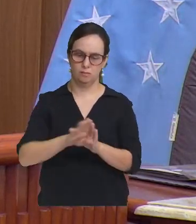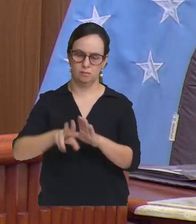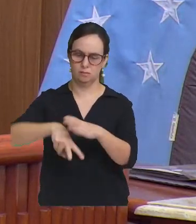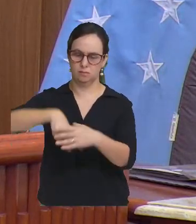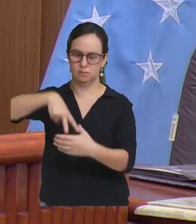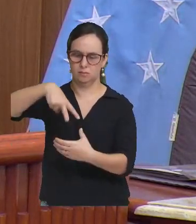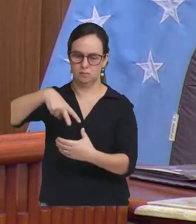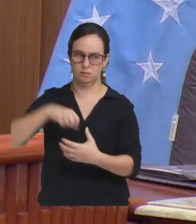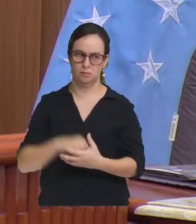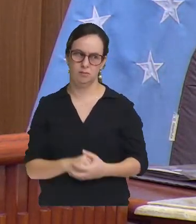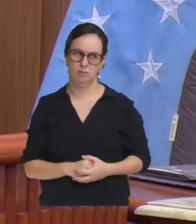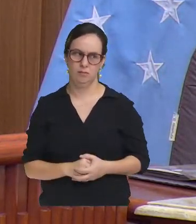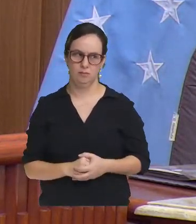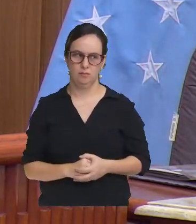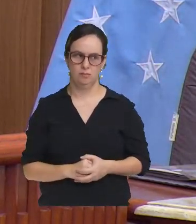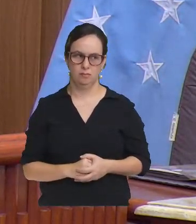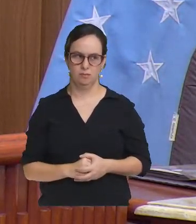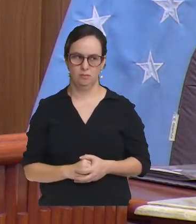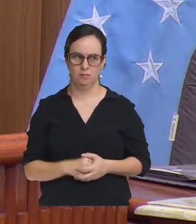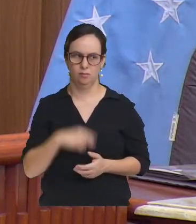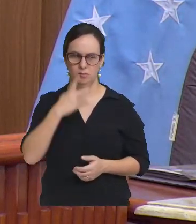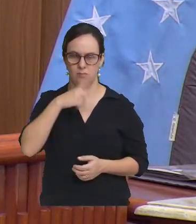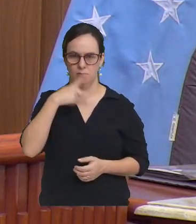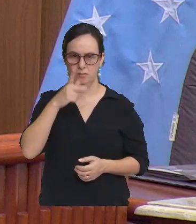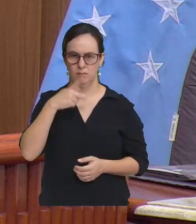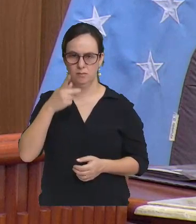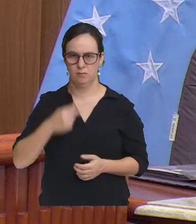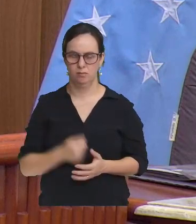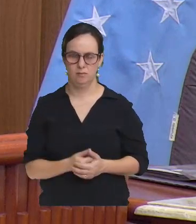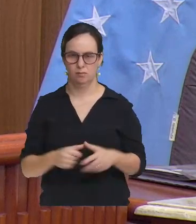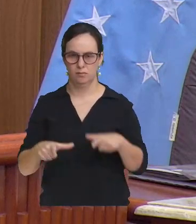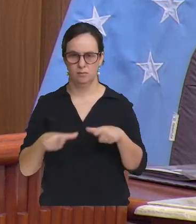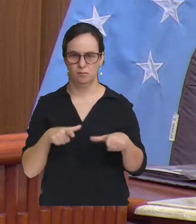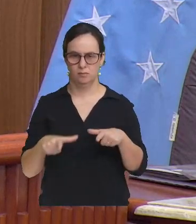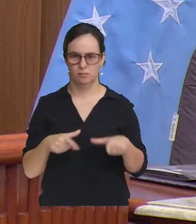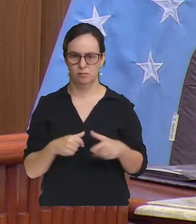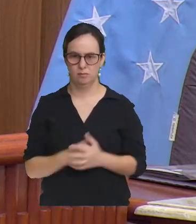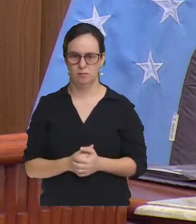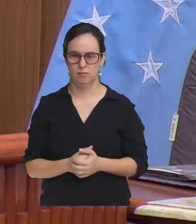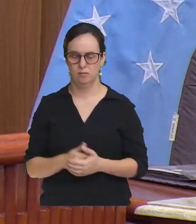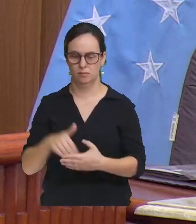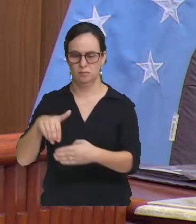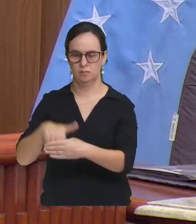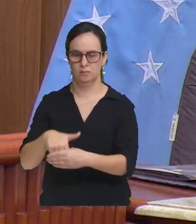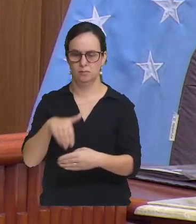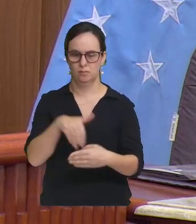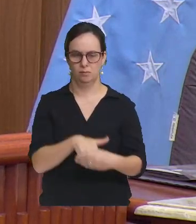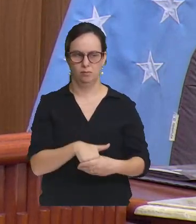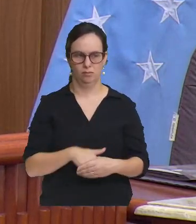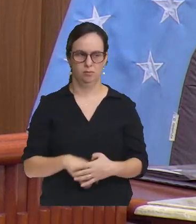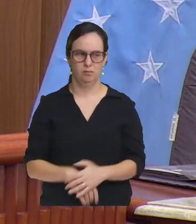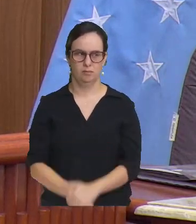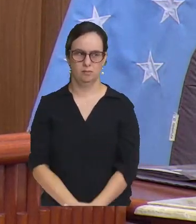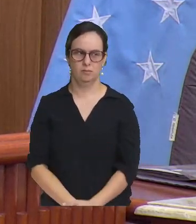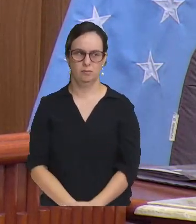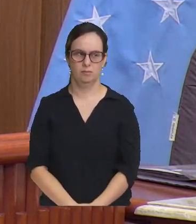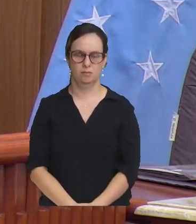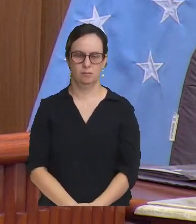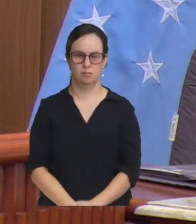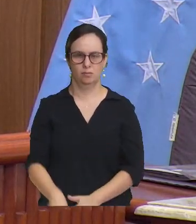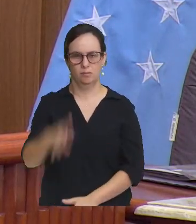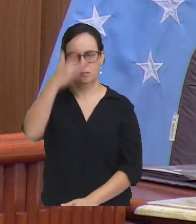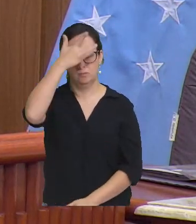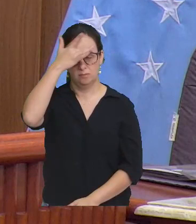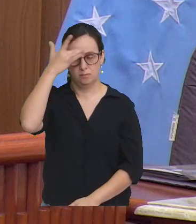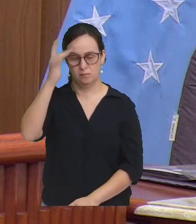balanço do mandato, um balanço dessas eleições. Como você, telespectador,